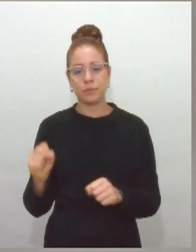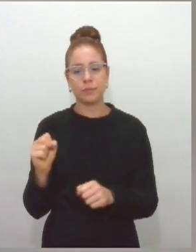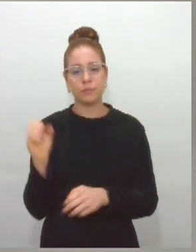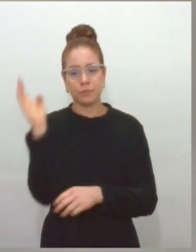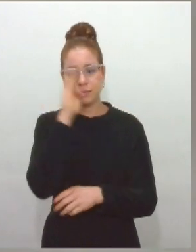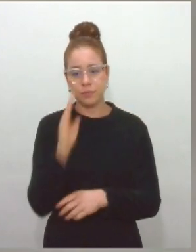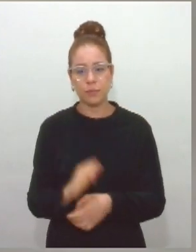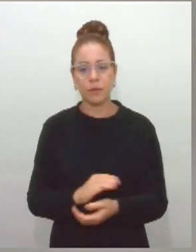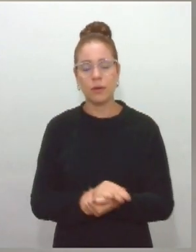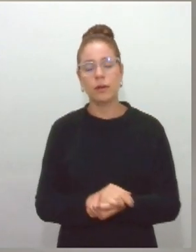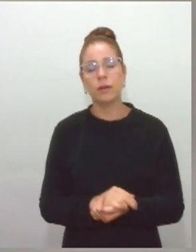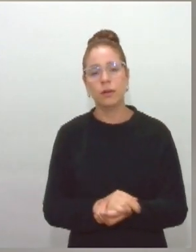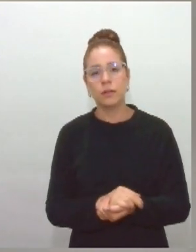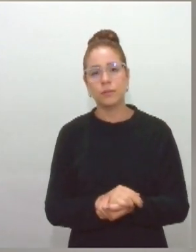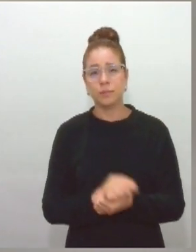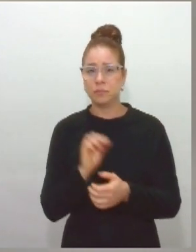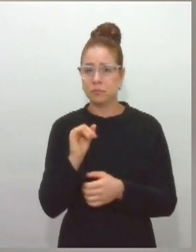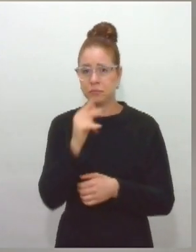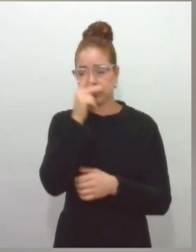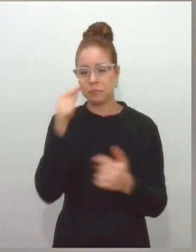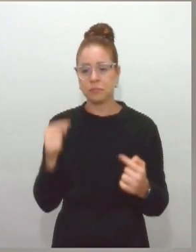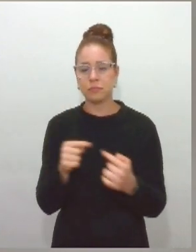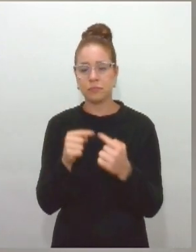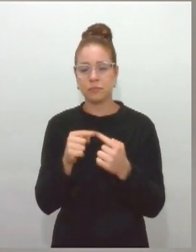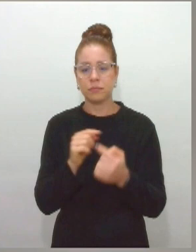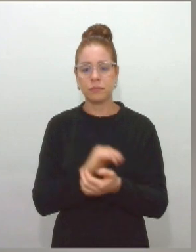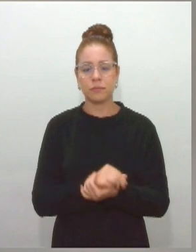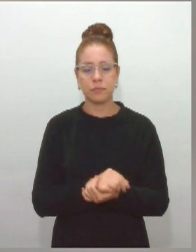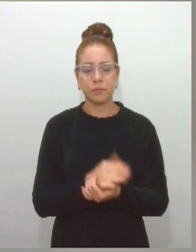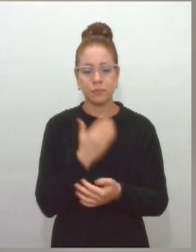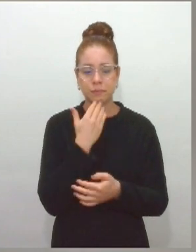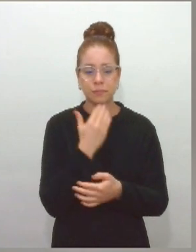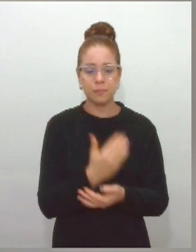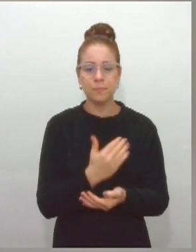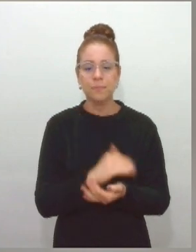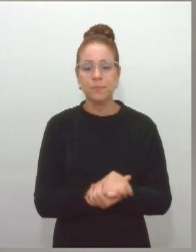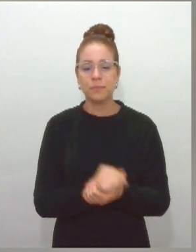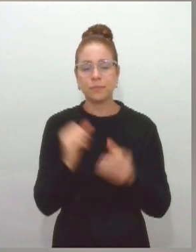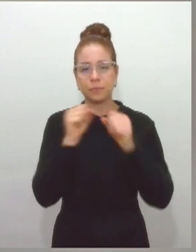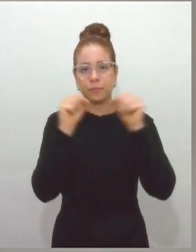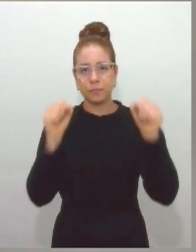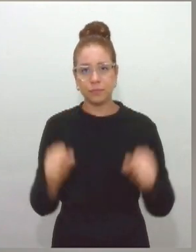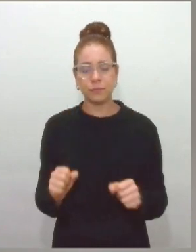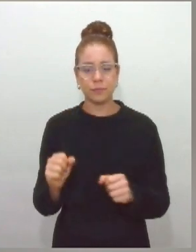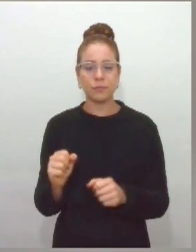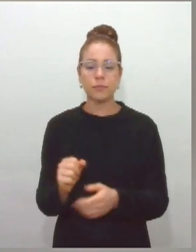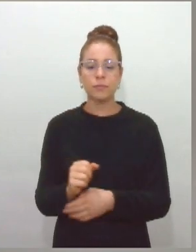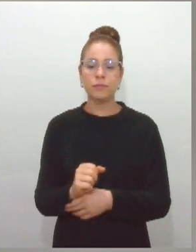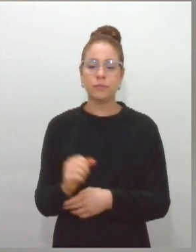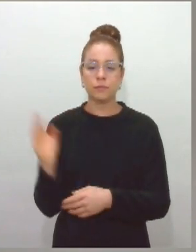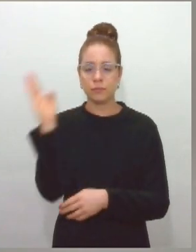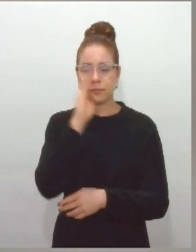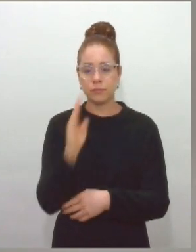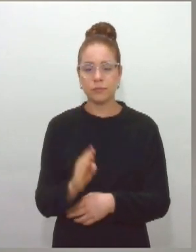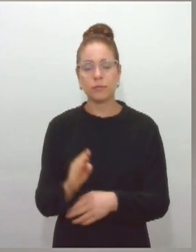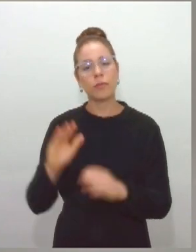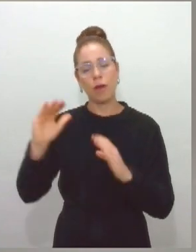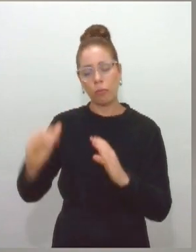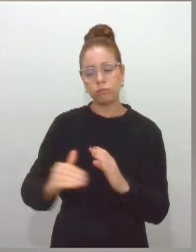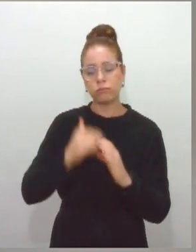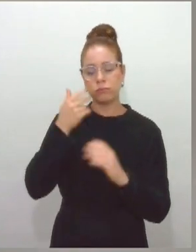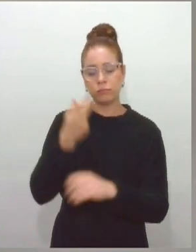receber o transplante de pele, solicito ao Sistema Nacional e ele me encaminha, sendo de outro estado ou não.